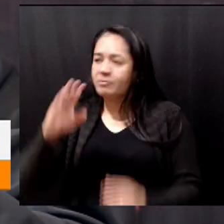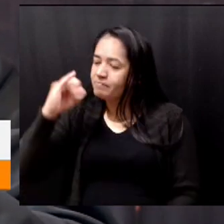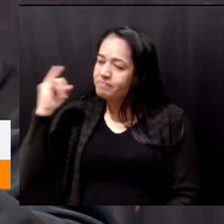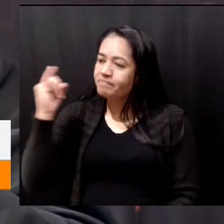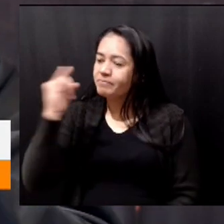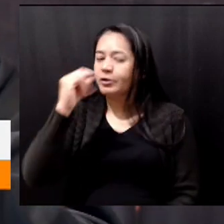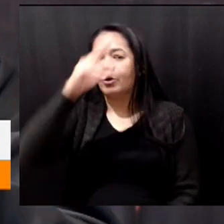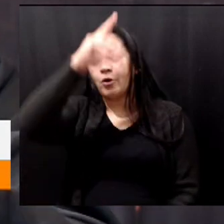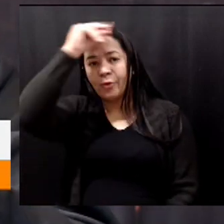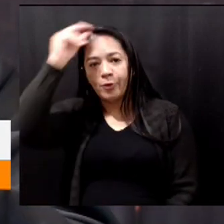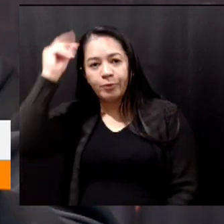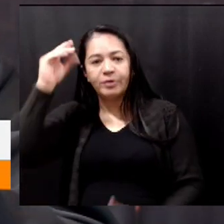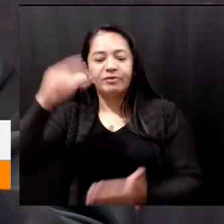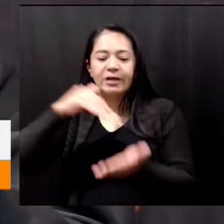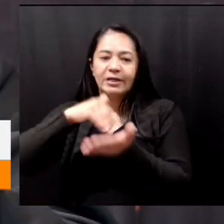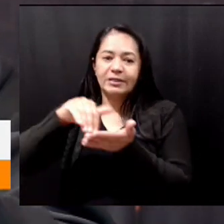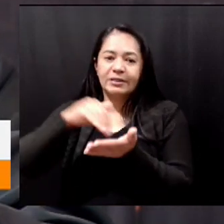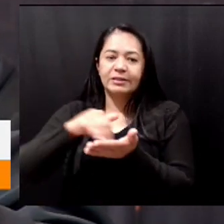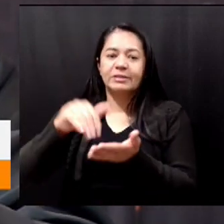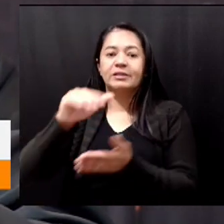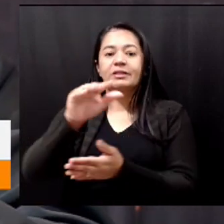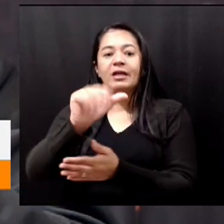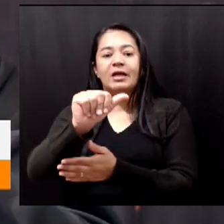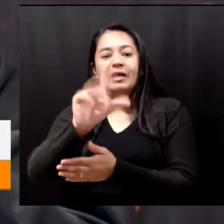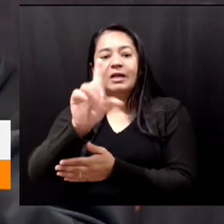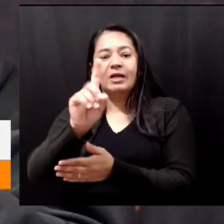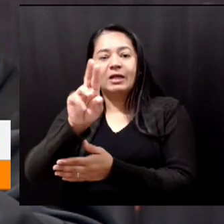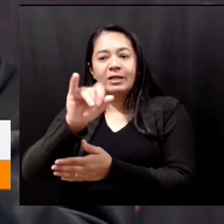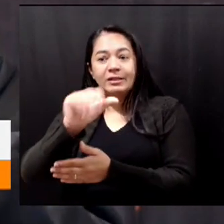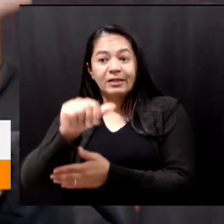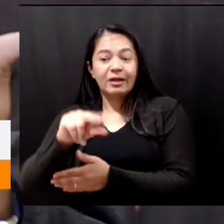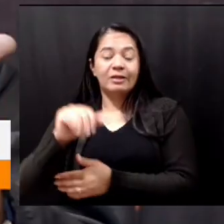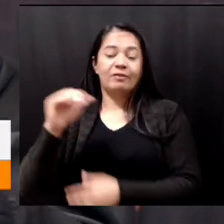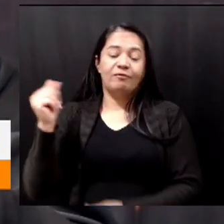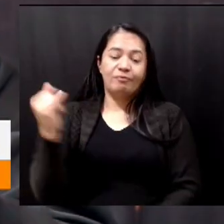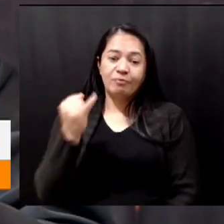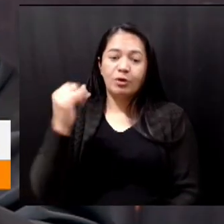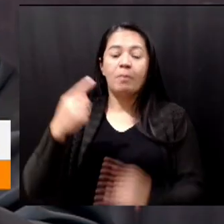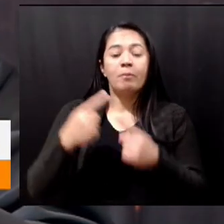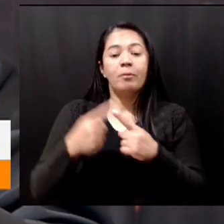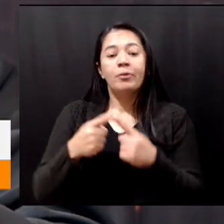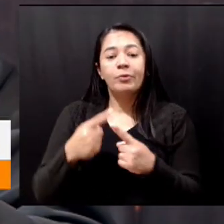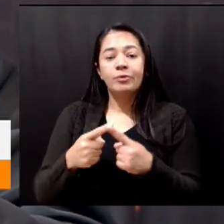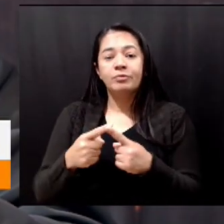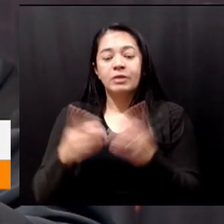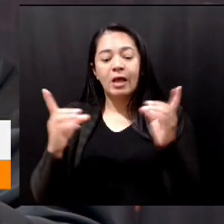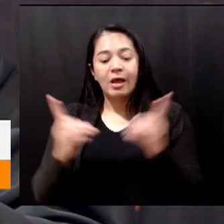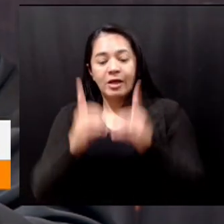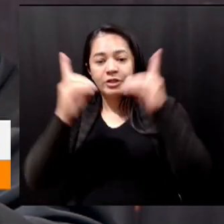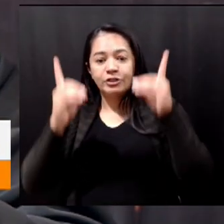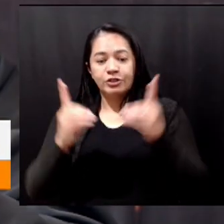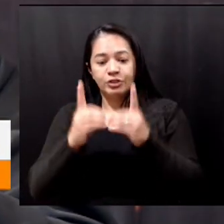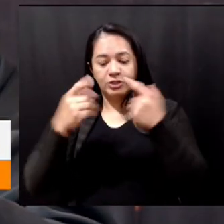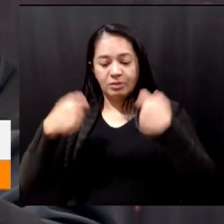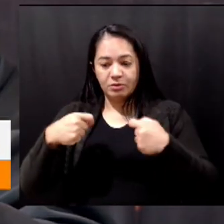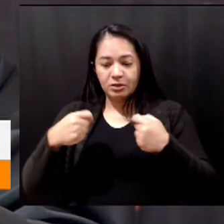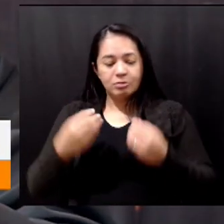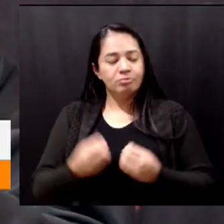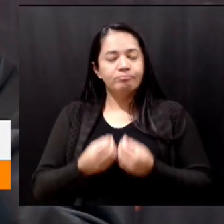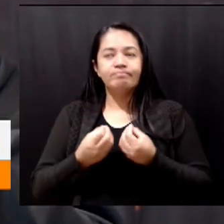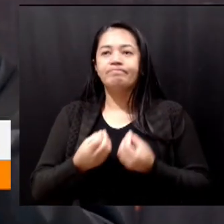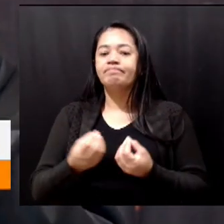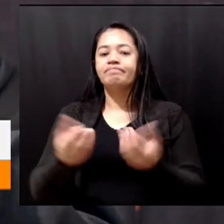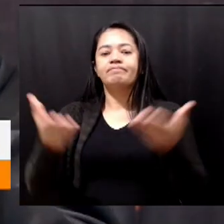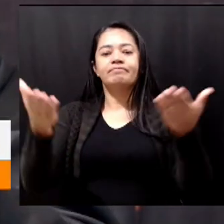Adriana Floss. Eles foram essenciais no sentido de dar a dinâmica necessária para o evento, né? Nós tivemos